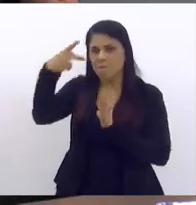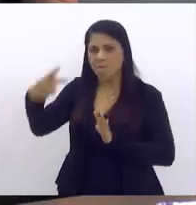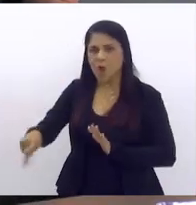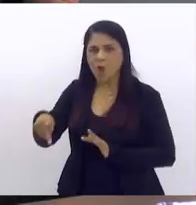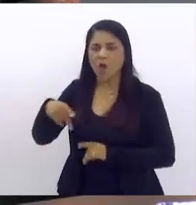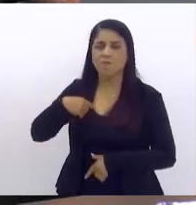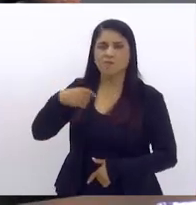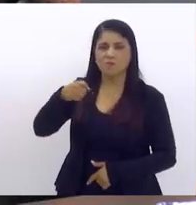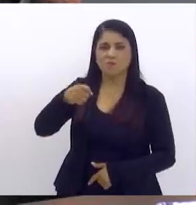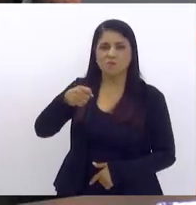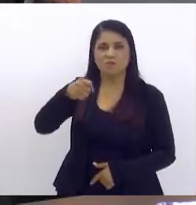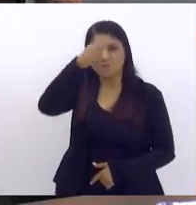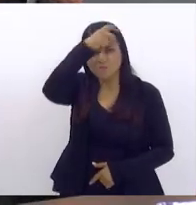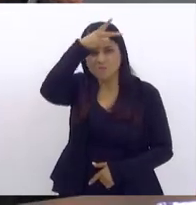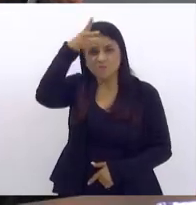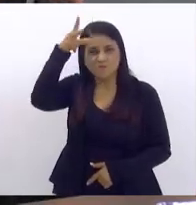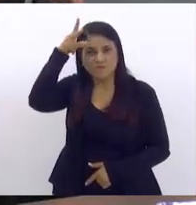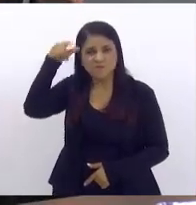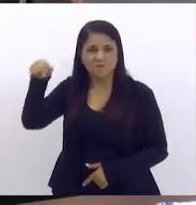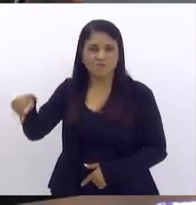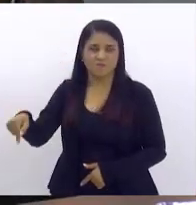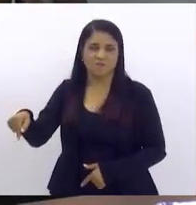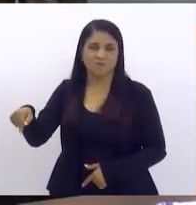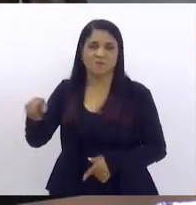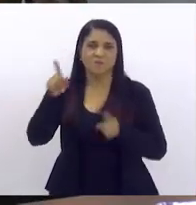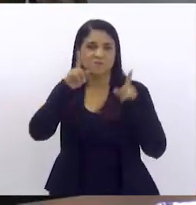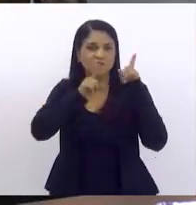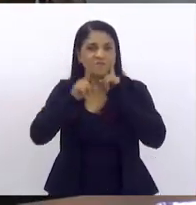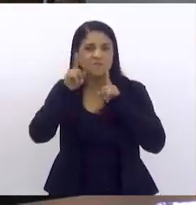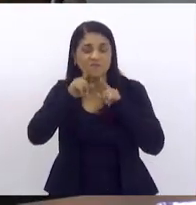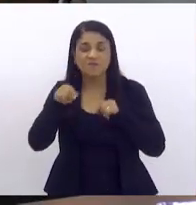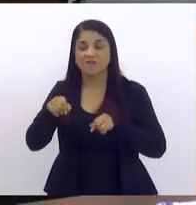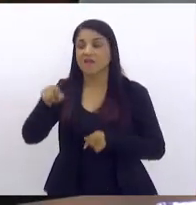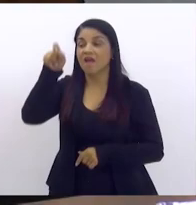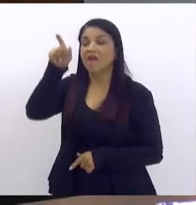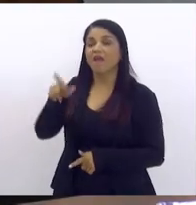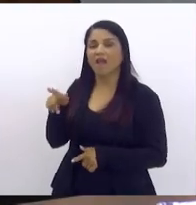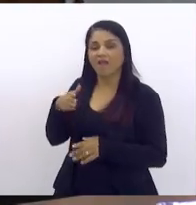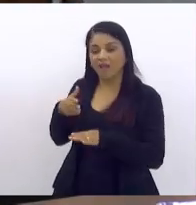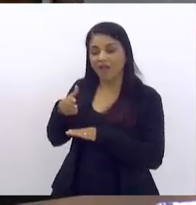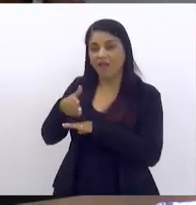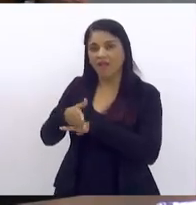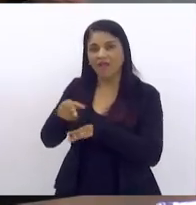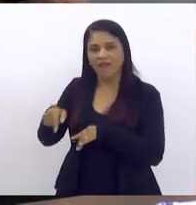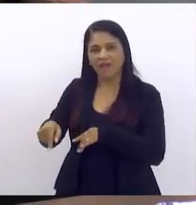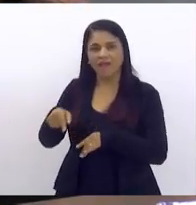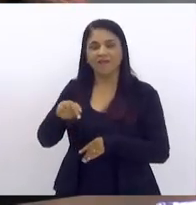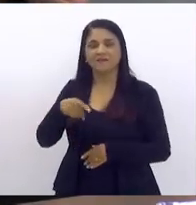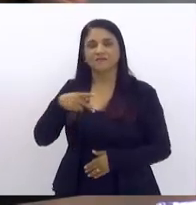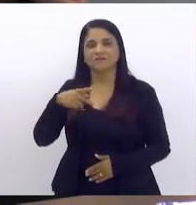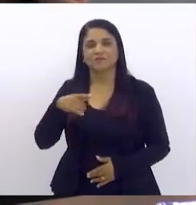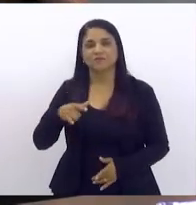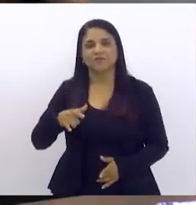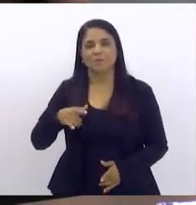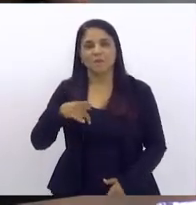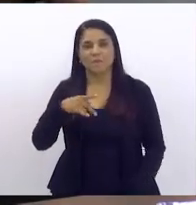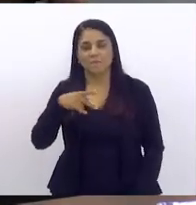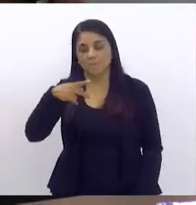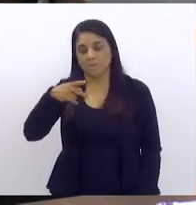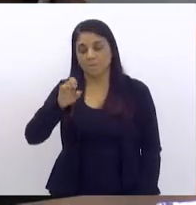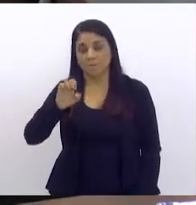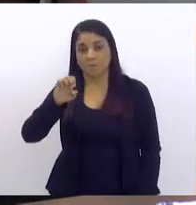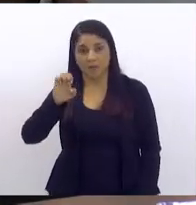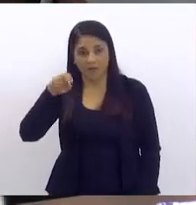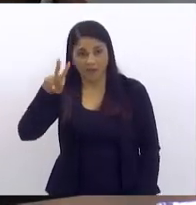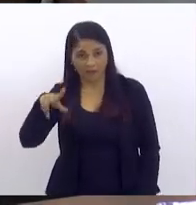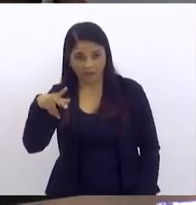também, inclusive aqueles que autorizaram a entrada dele no coração do complexo da Penha, coração do Comando Vermelho, fazer